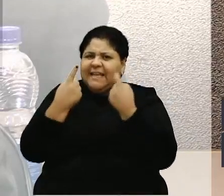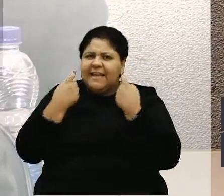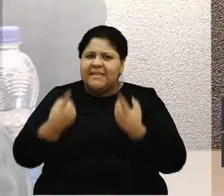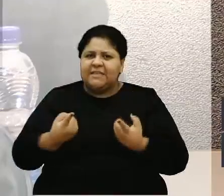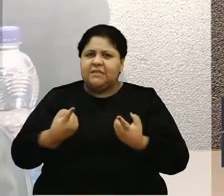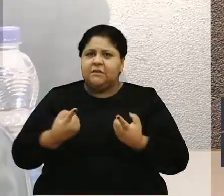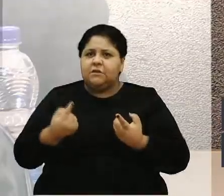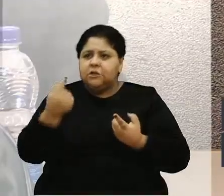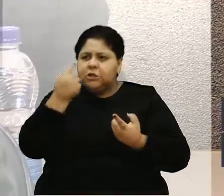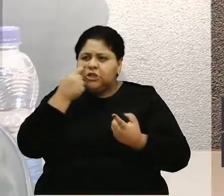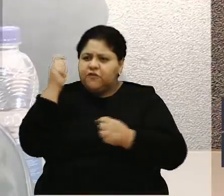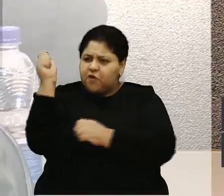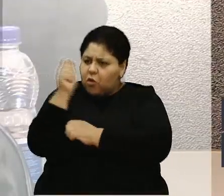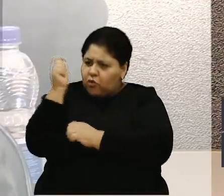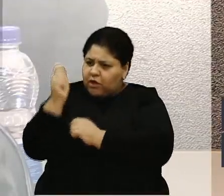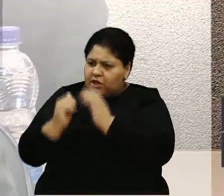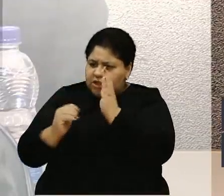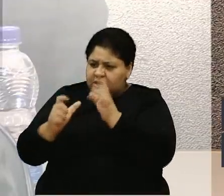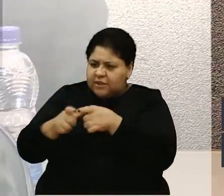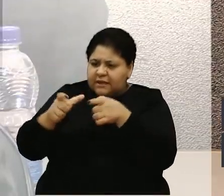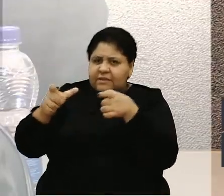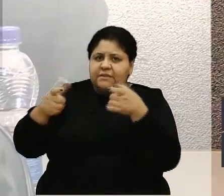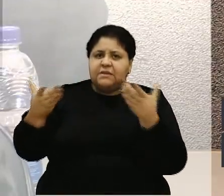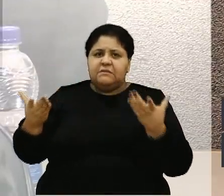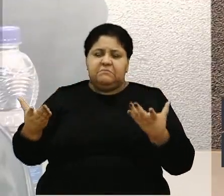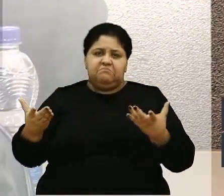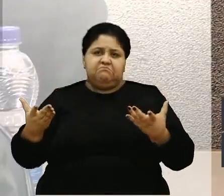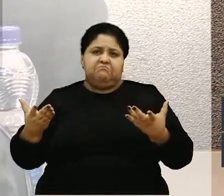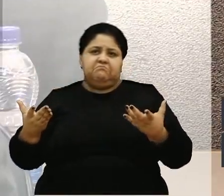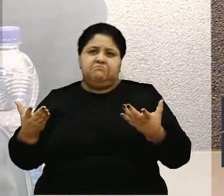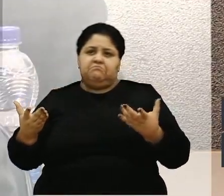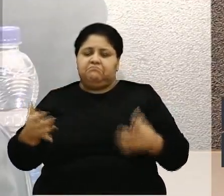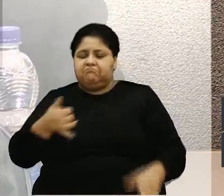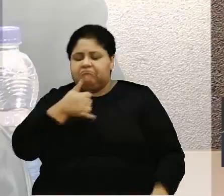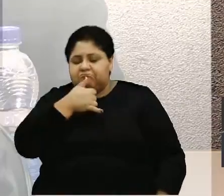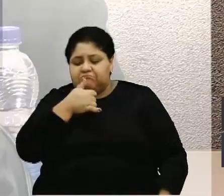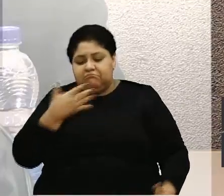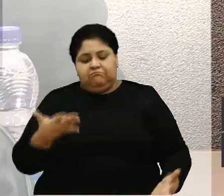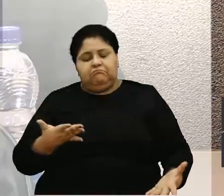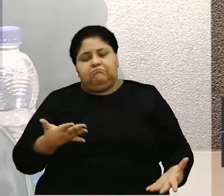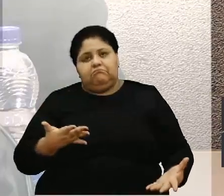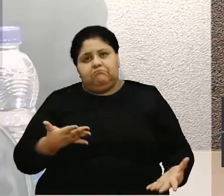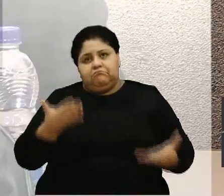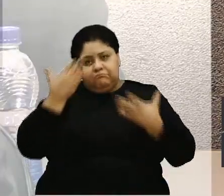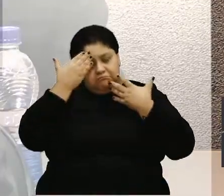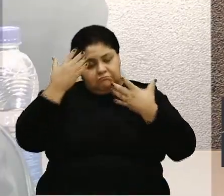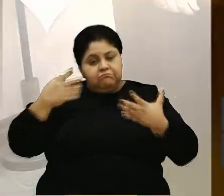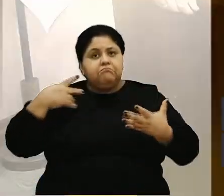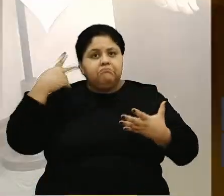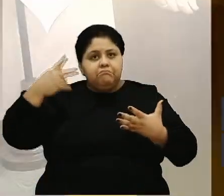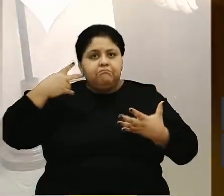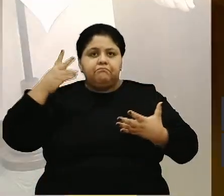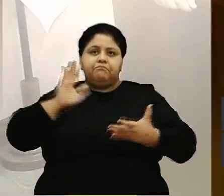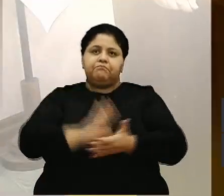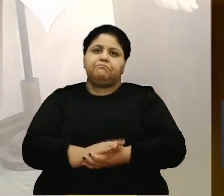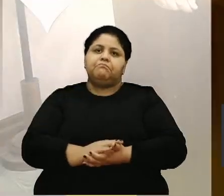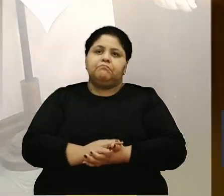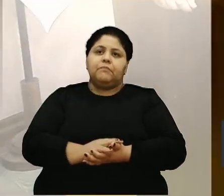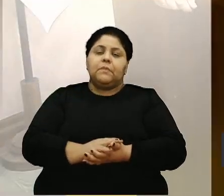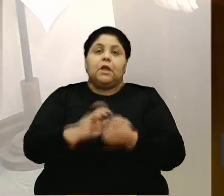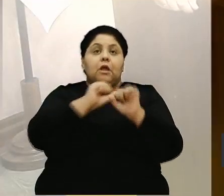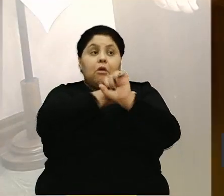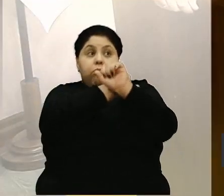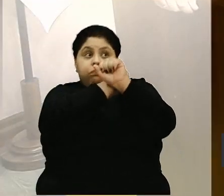de ver o Rio Grande crescer. Bancada do PL. Não existe. É triste, é muito triste. Obrigado, vereador. Que fique claro